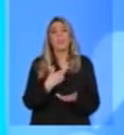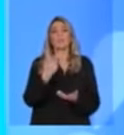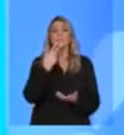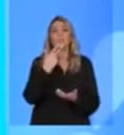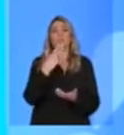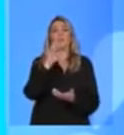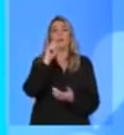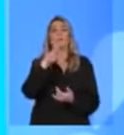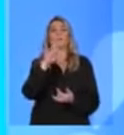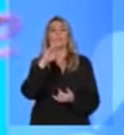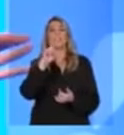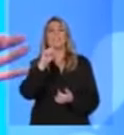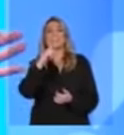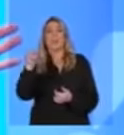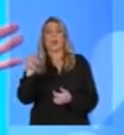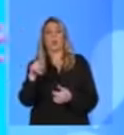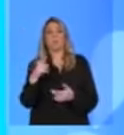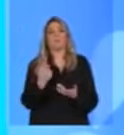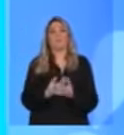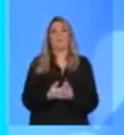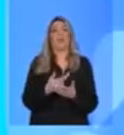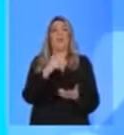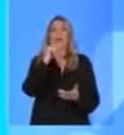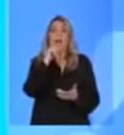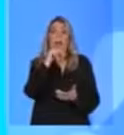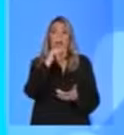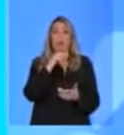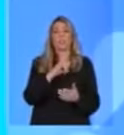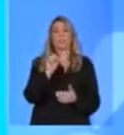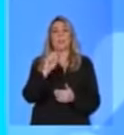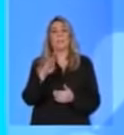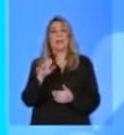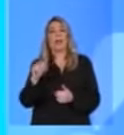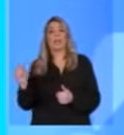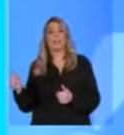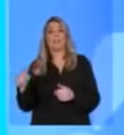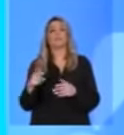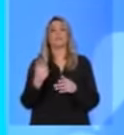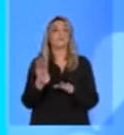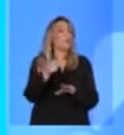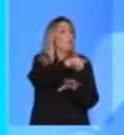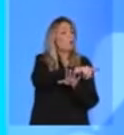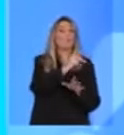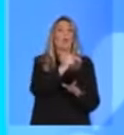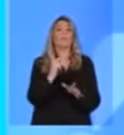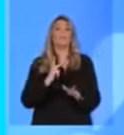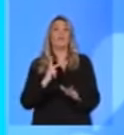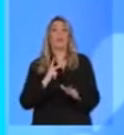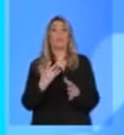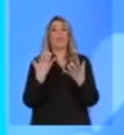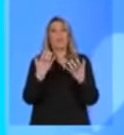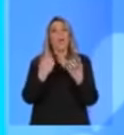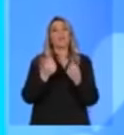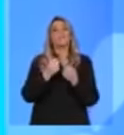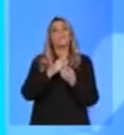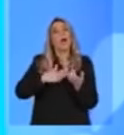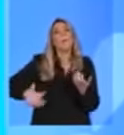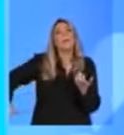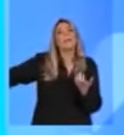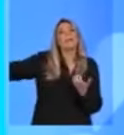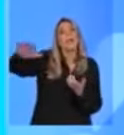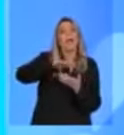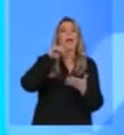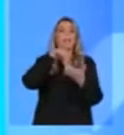a iniciativa privada água é com a Sedai esgoto é concessão a iniciativa privada eu quero expandir pra baixada de